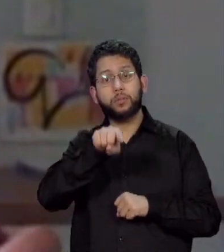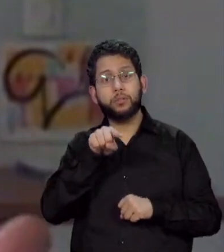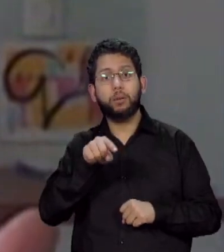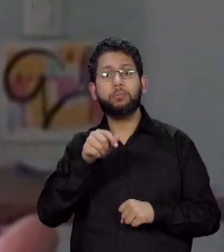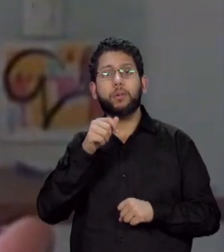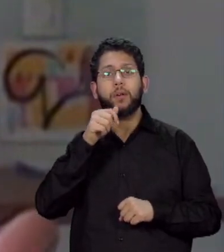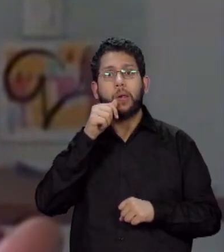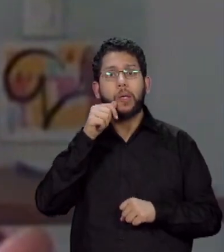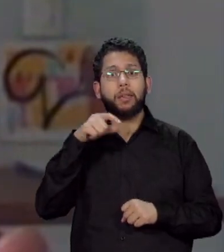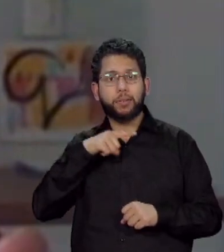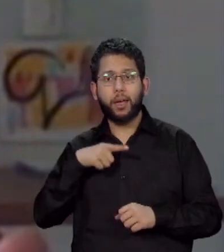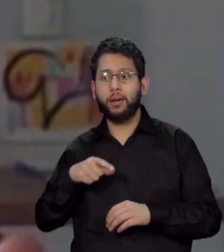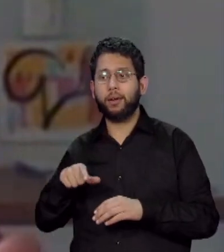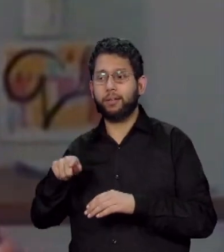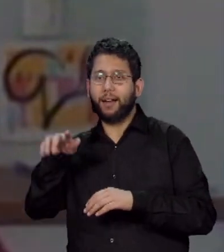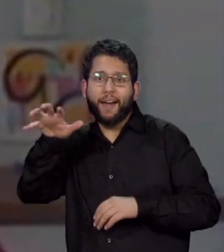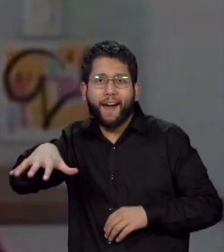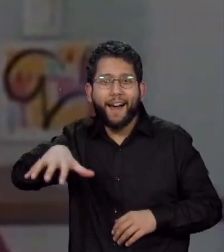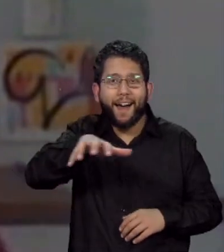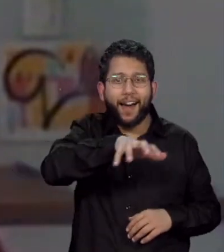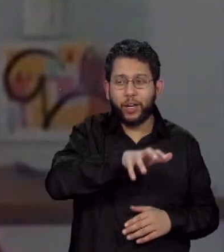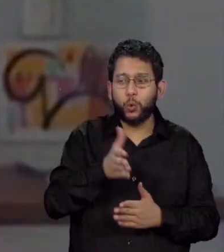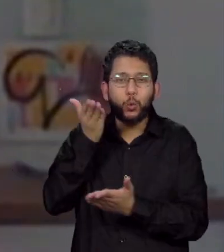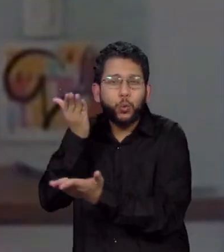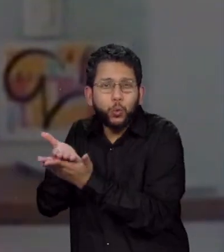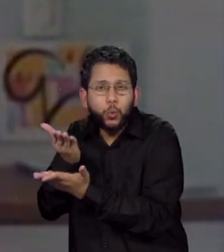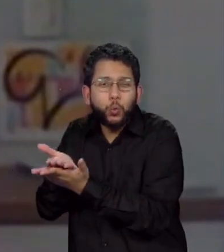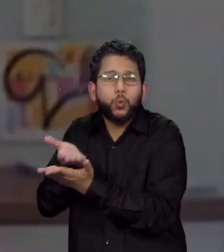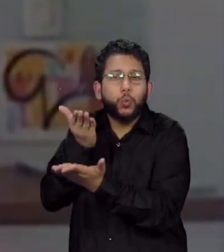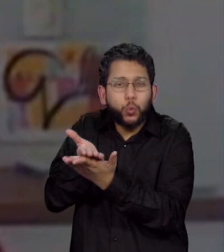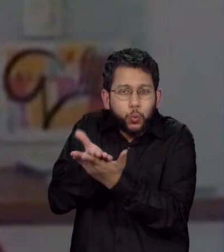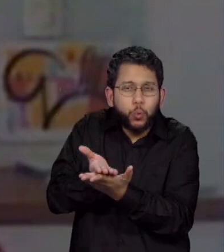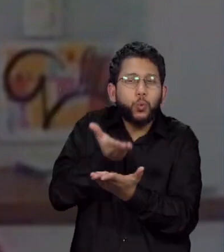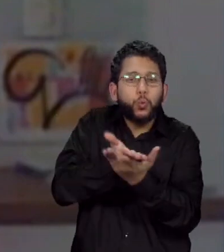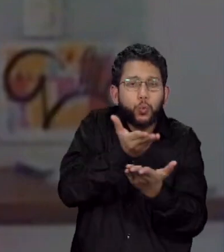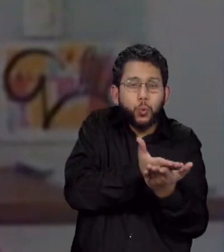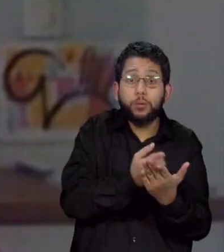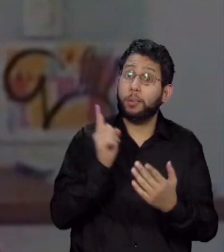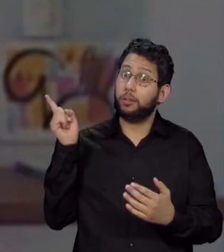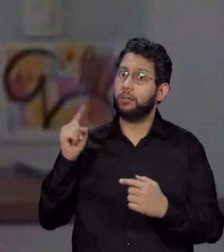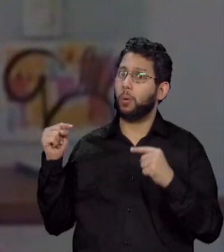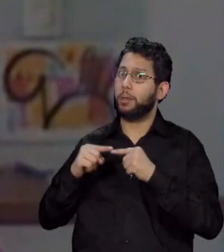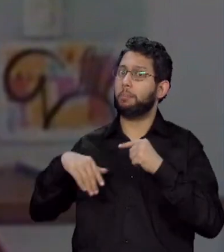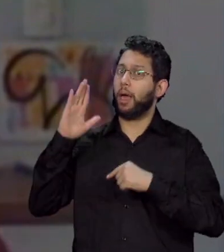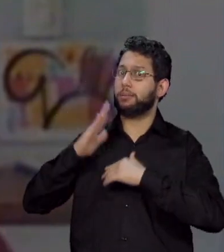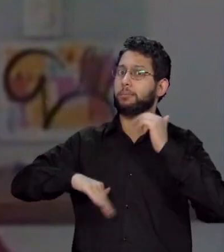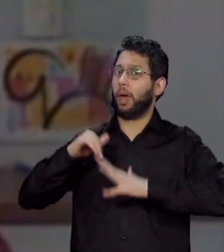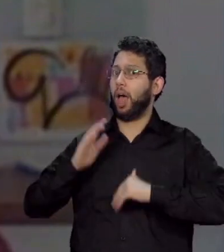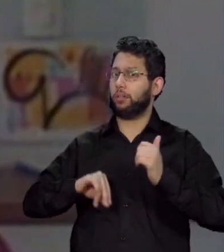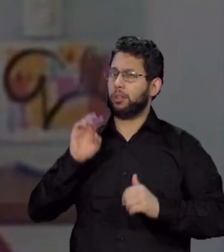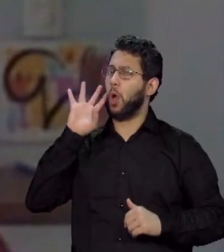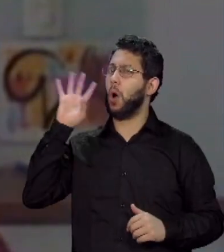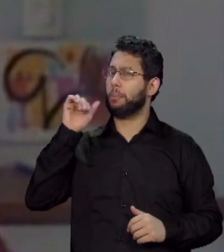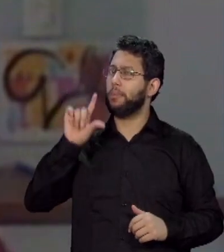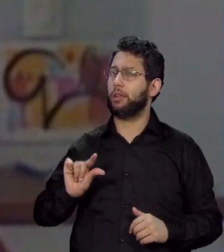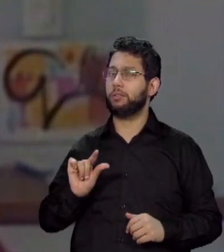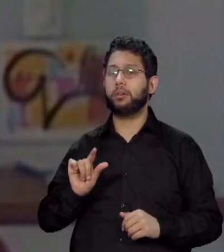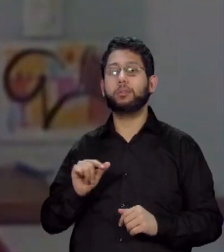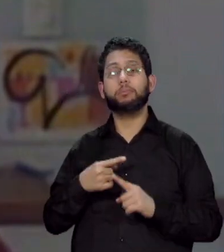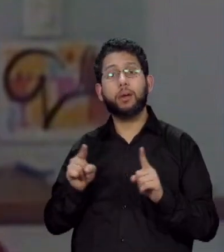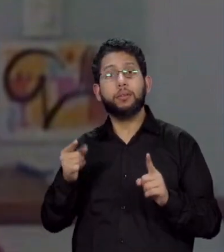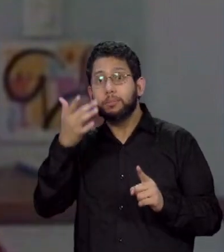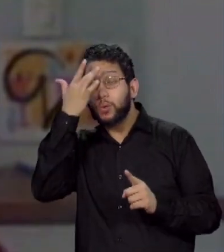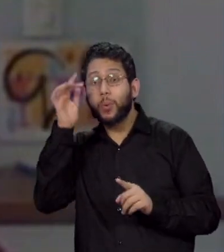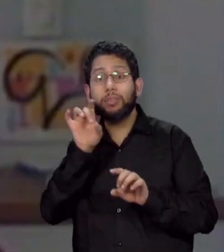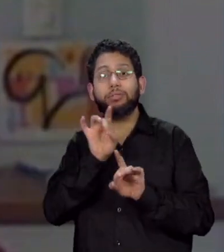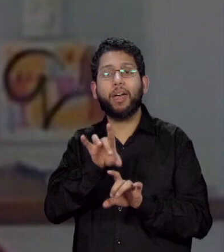por todas essas áreas, né? É um curso bastante prático, mais prático do que teórico. Na interface do site Instituto